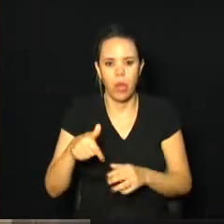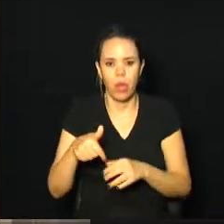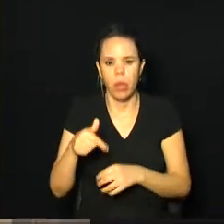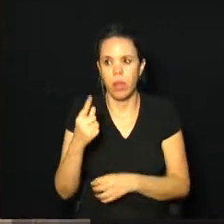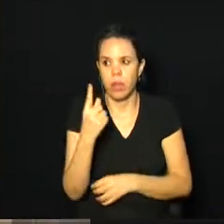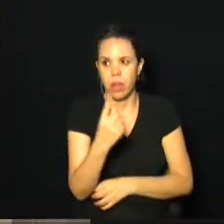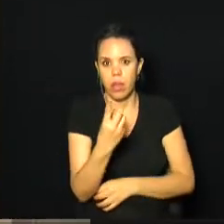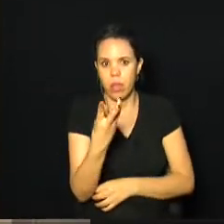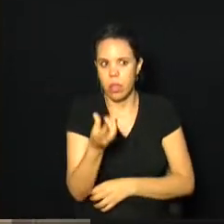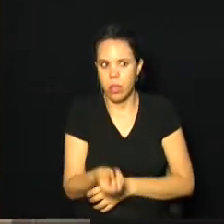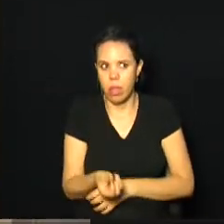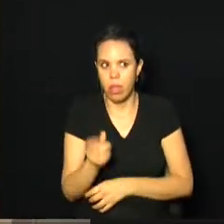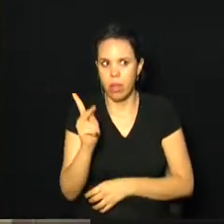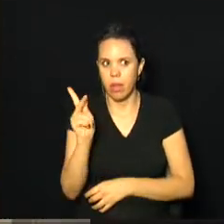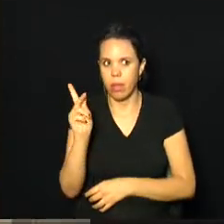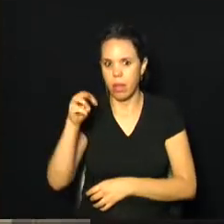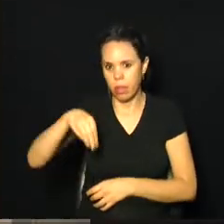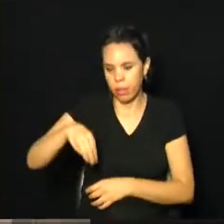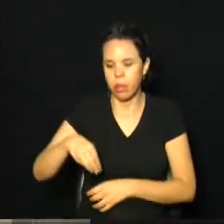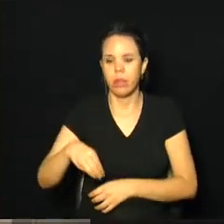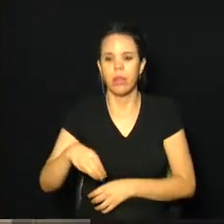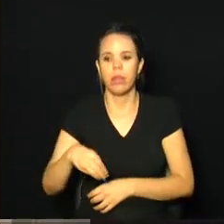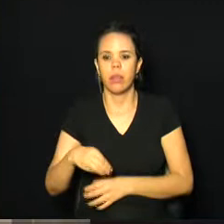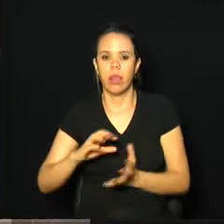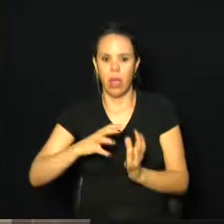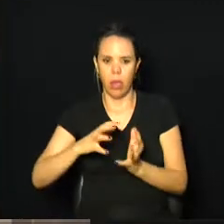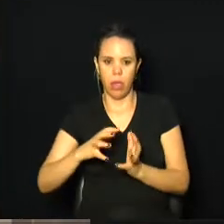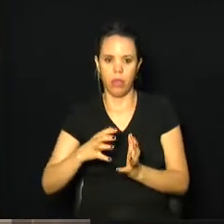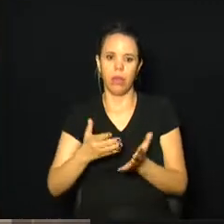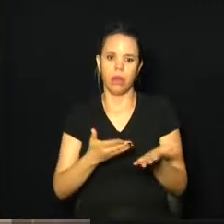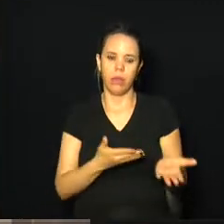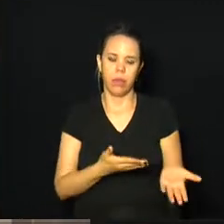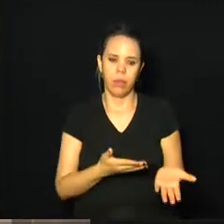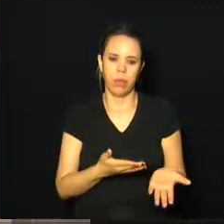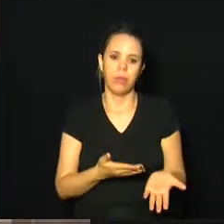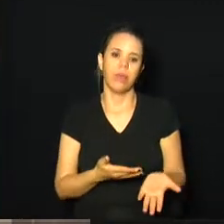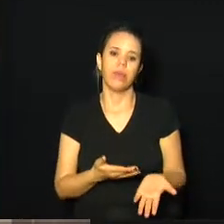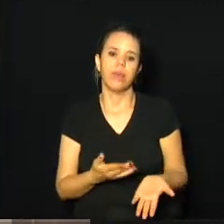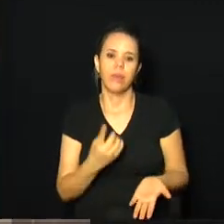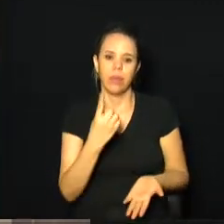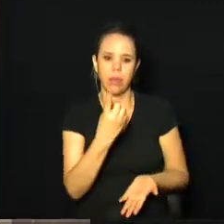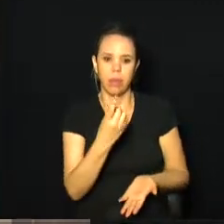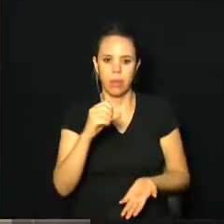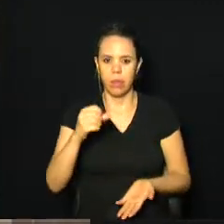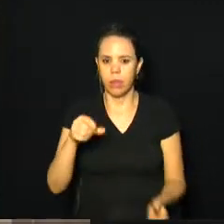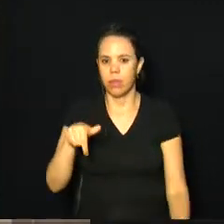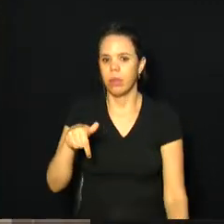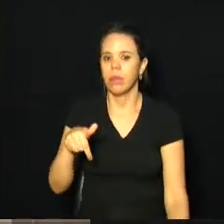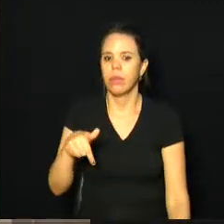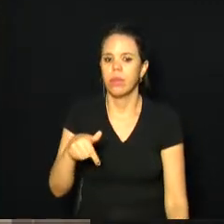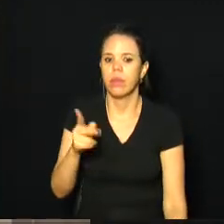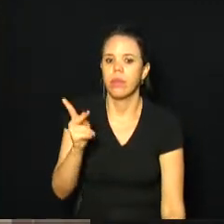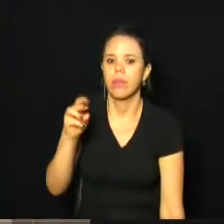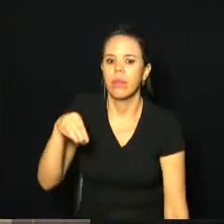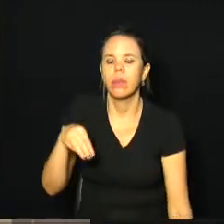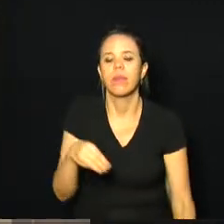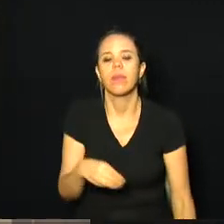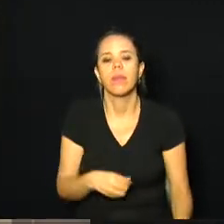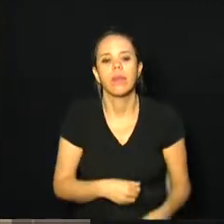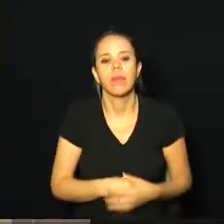136 km por hora e a bola no ataque foi a 197 km por hora.